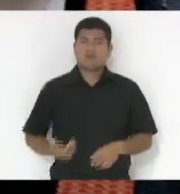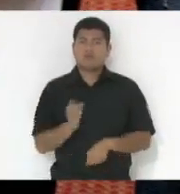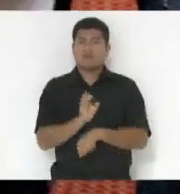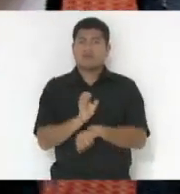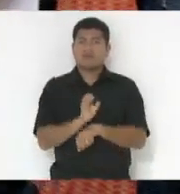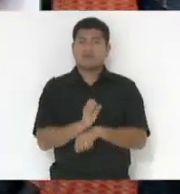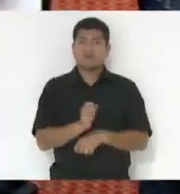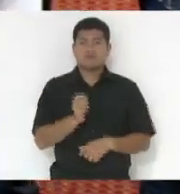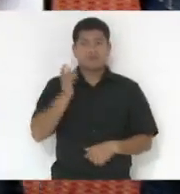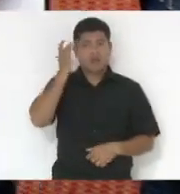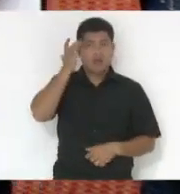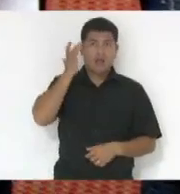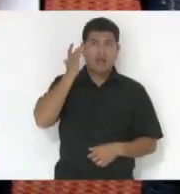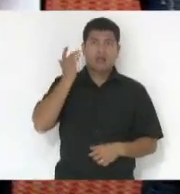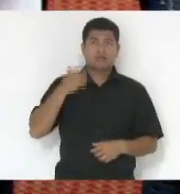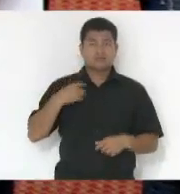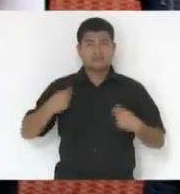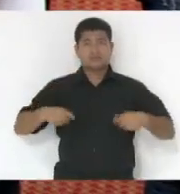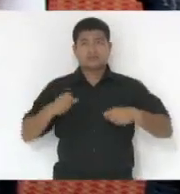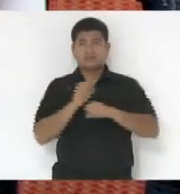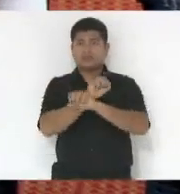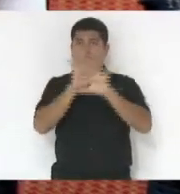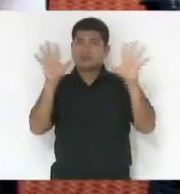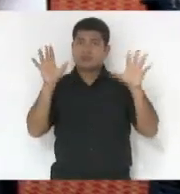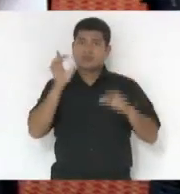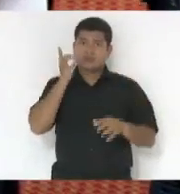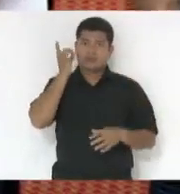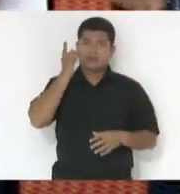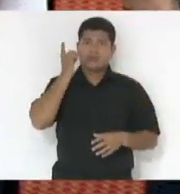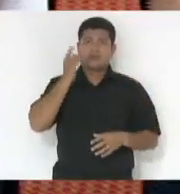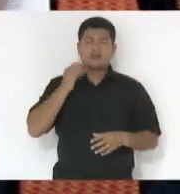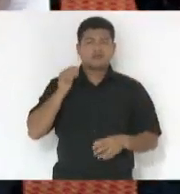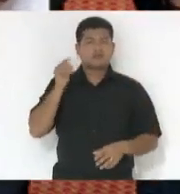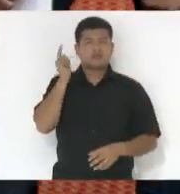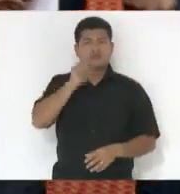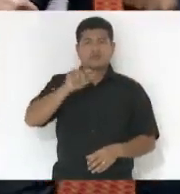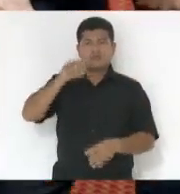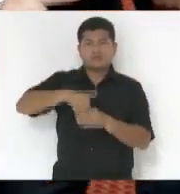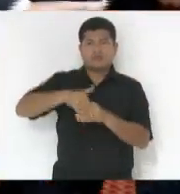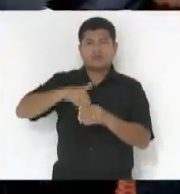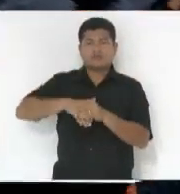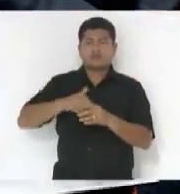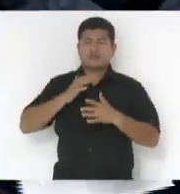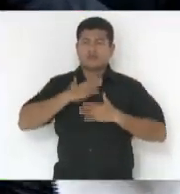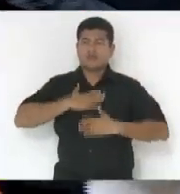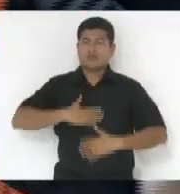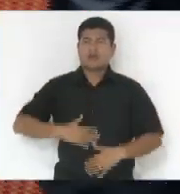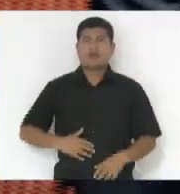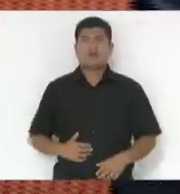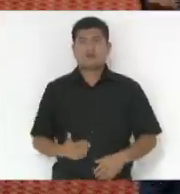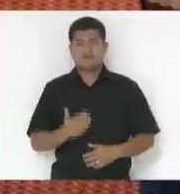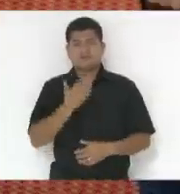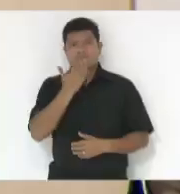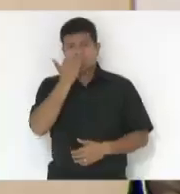que precisa ser esclarecido por parte da deputada para a gente poder aqui votar com tranquilidade esse requerimento. Obrigado.